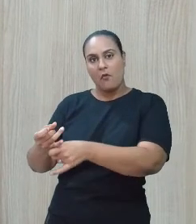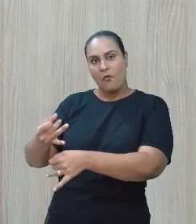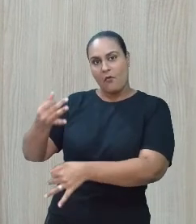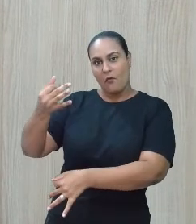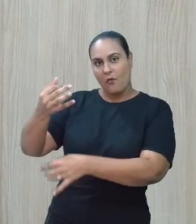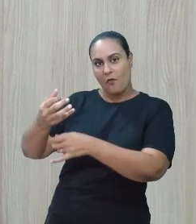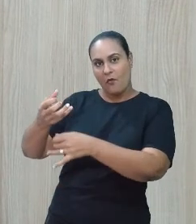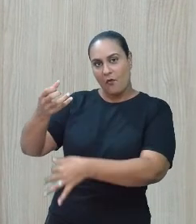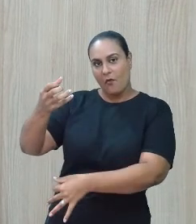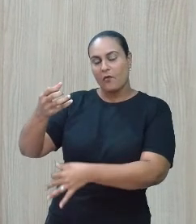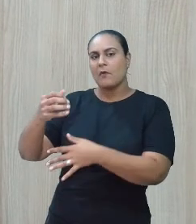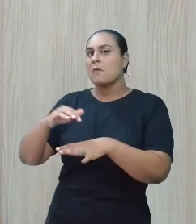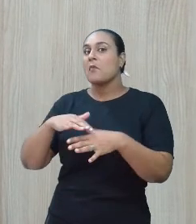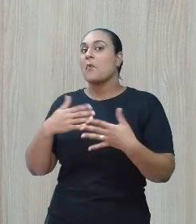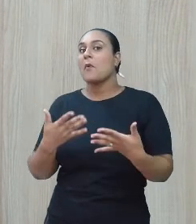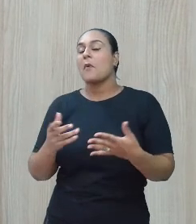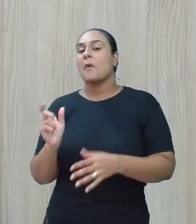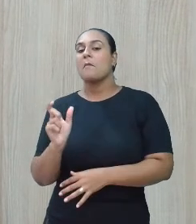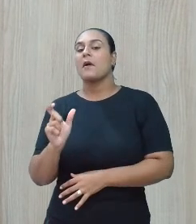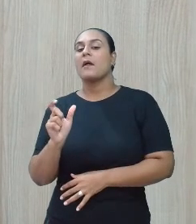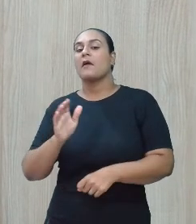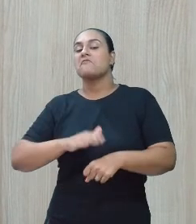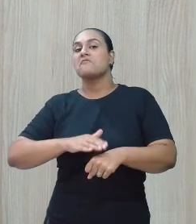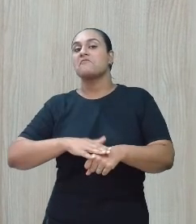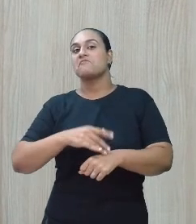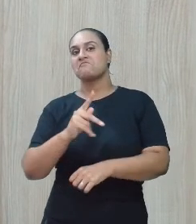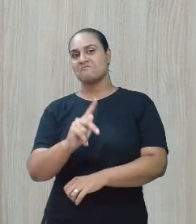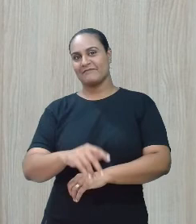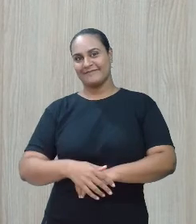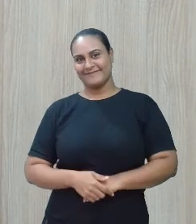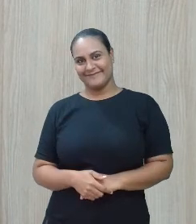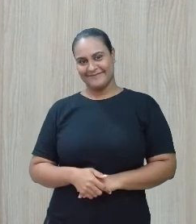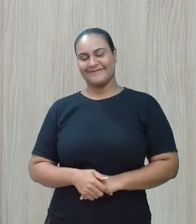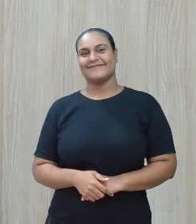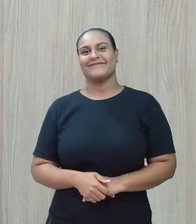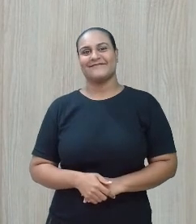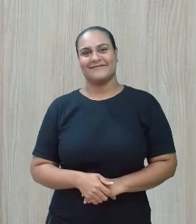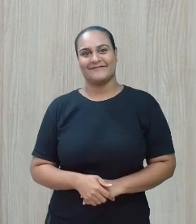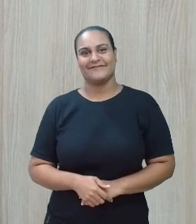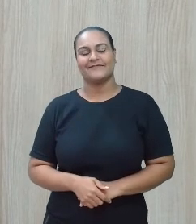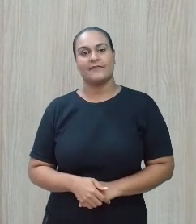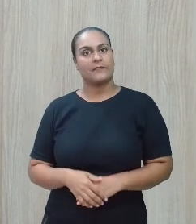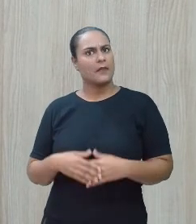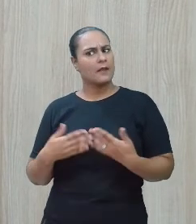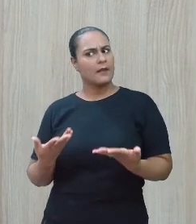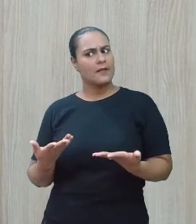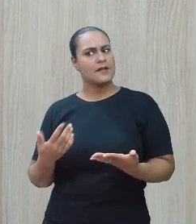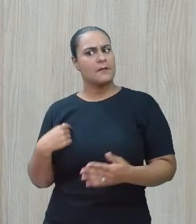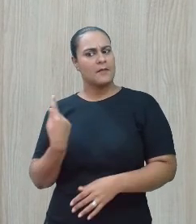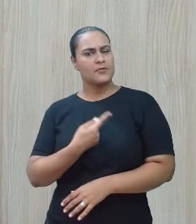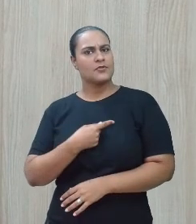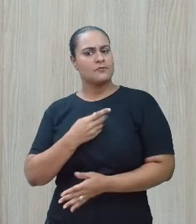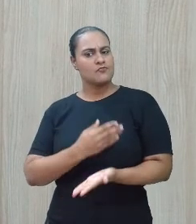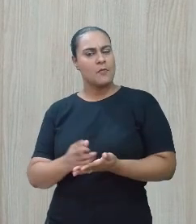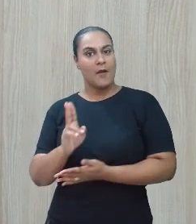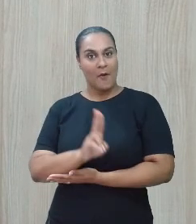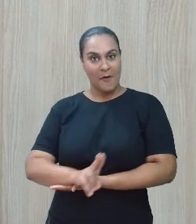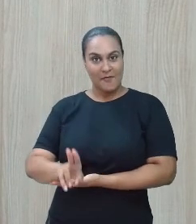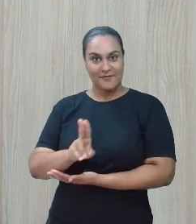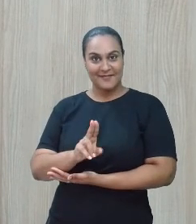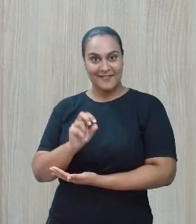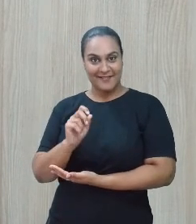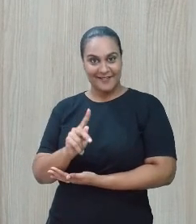comentário dizendo qual foi a palavra que você inventou. A gente quer conhecer, quem sabe a gente não começa a usar a sua palavra inventada, tá